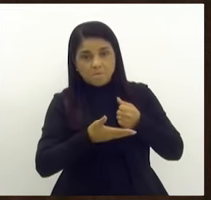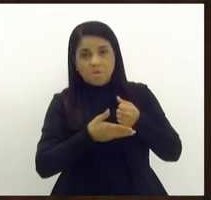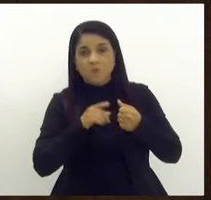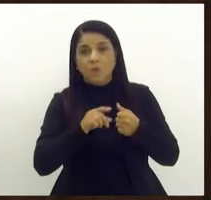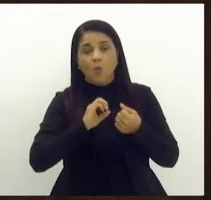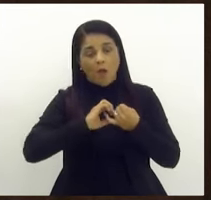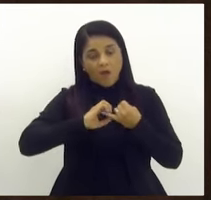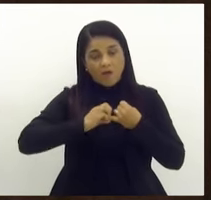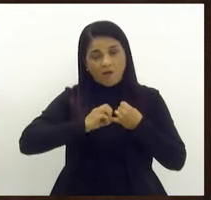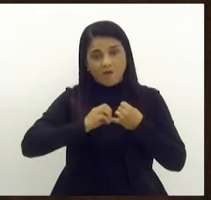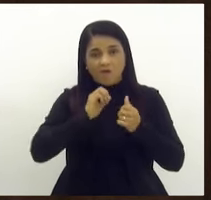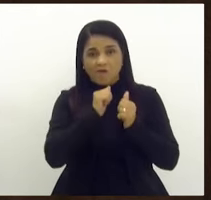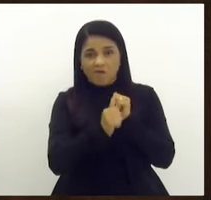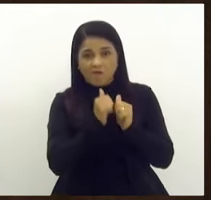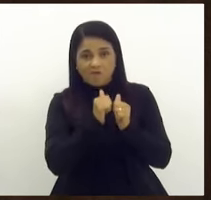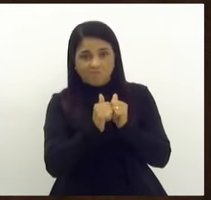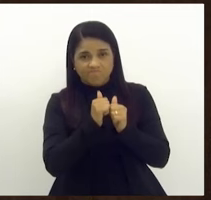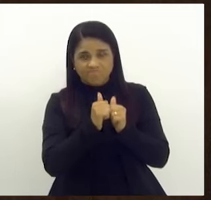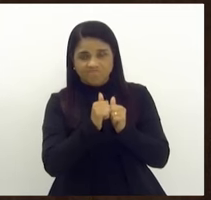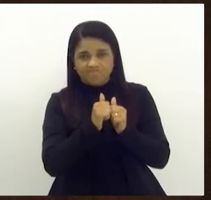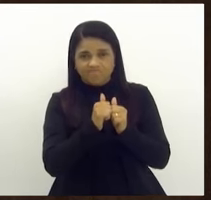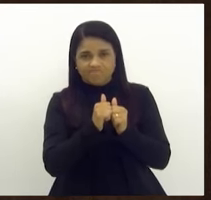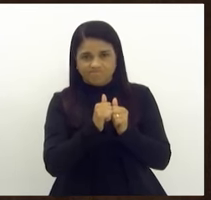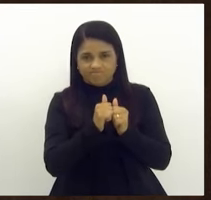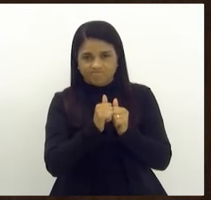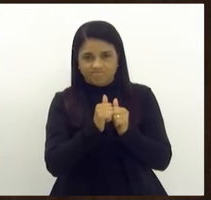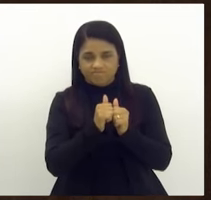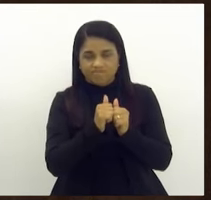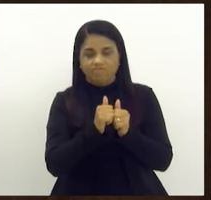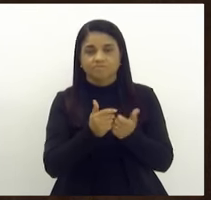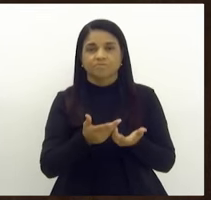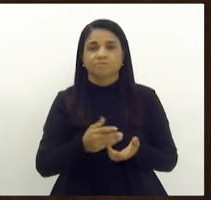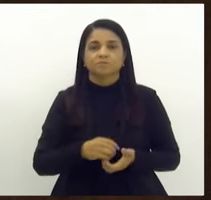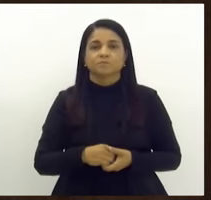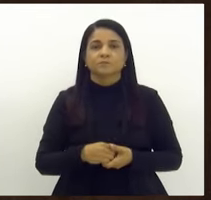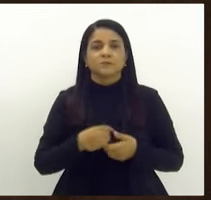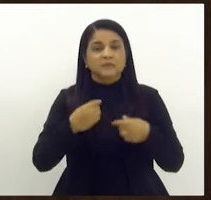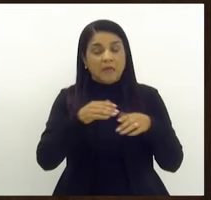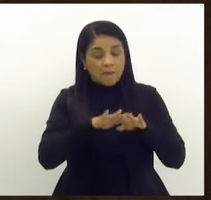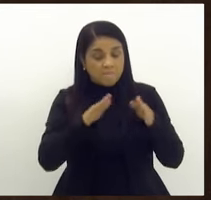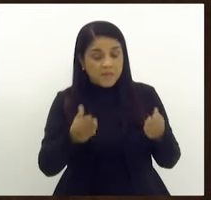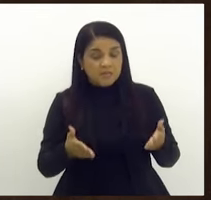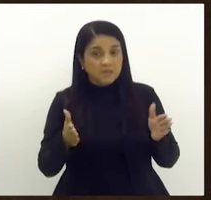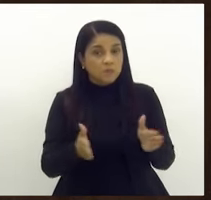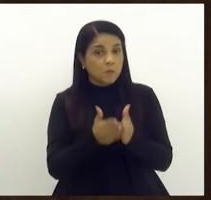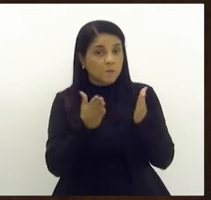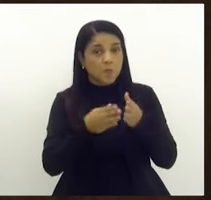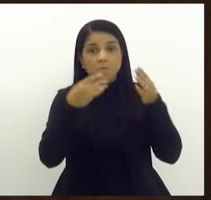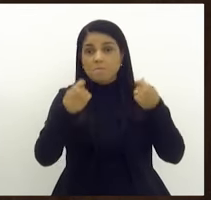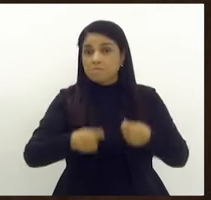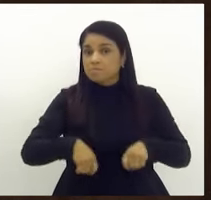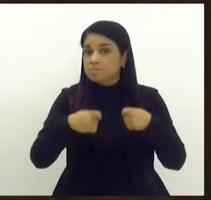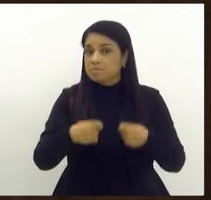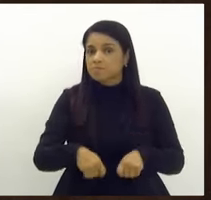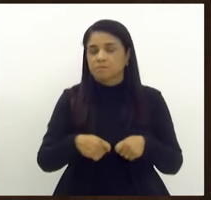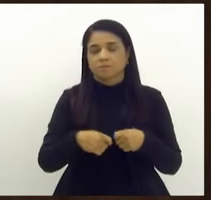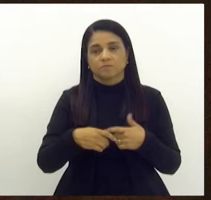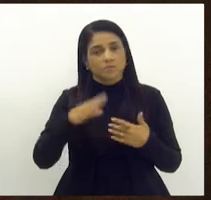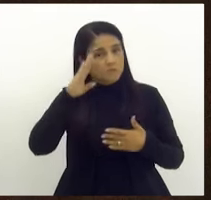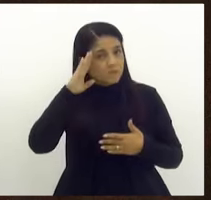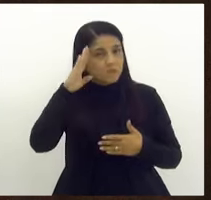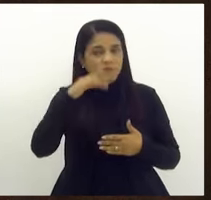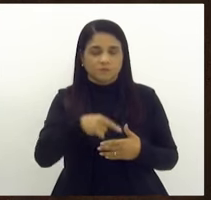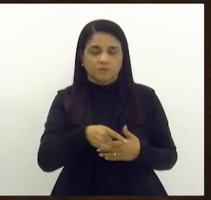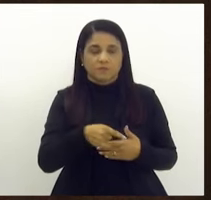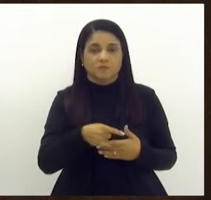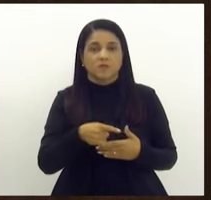indispensável na mesa do pobre mas felizmente senhor presidente com a reforma